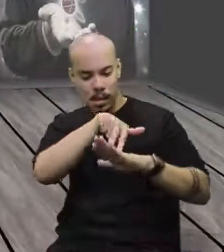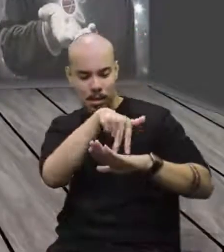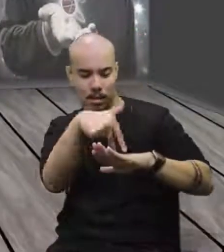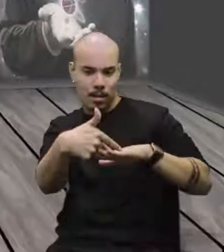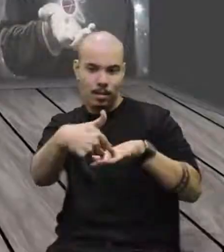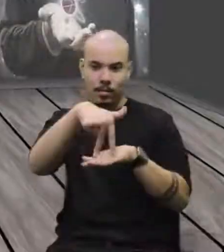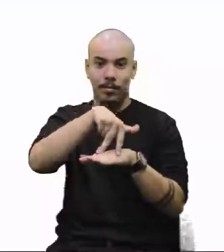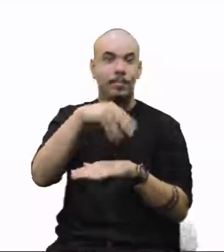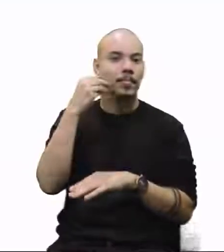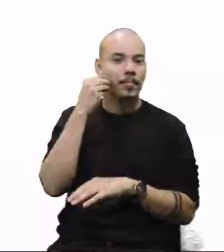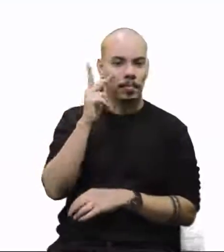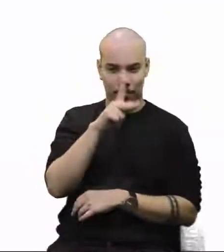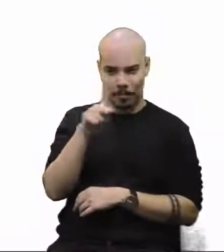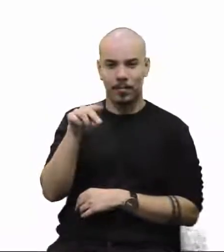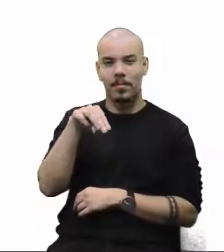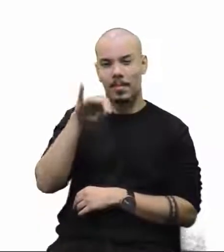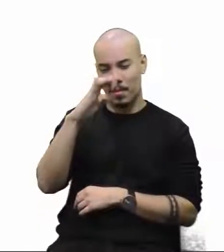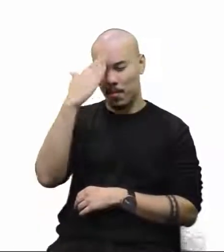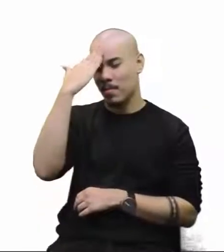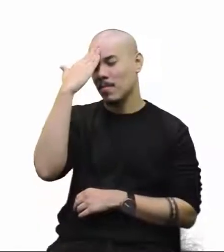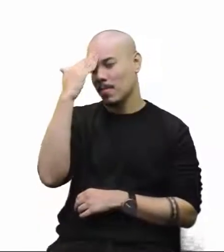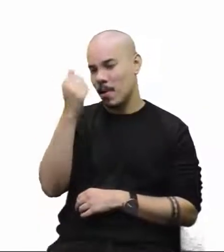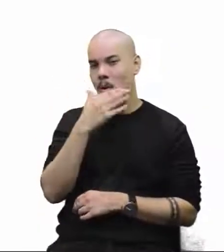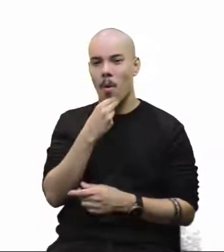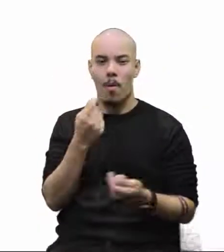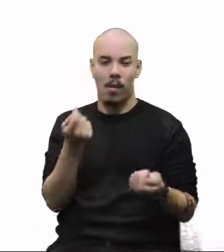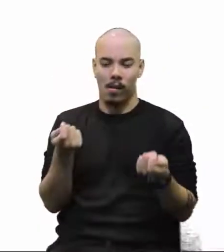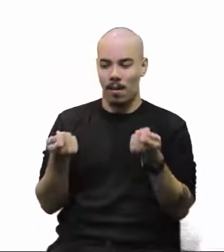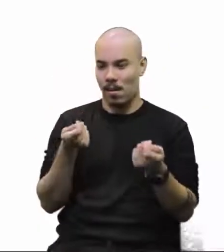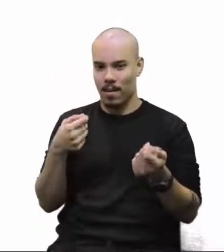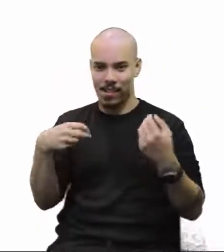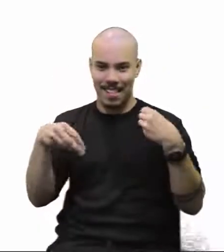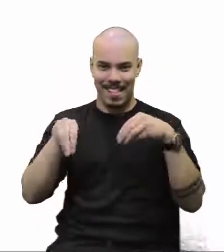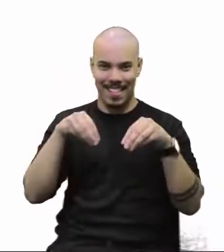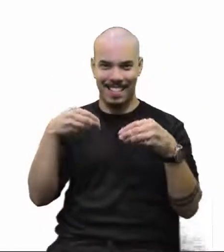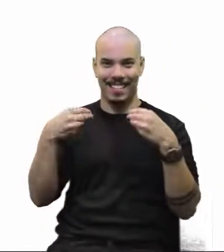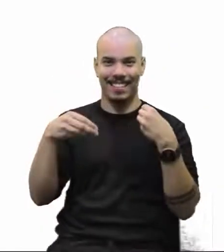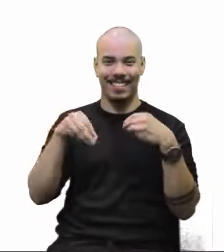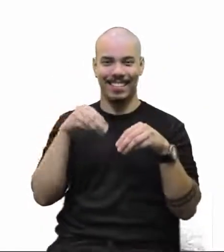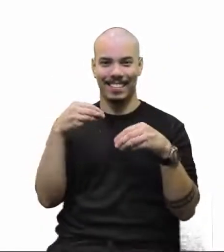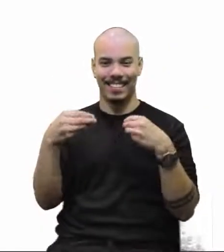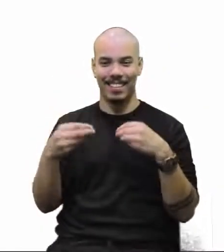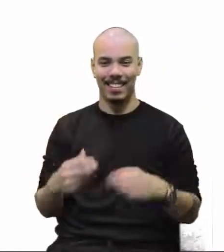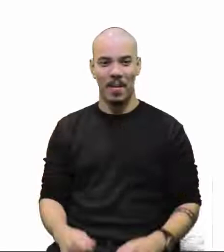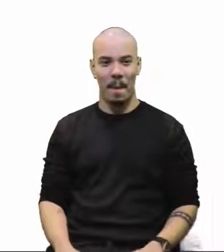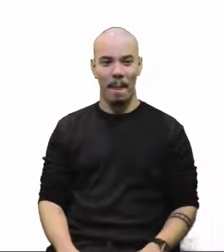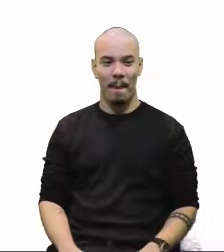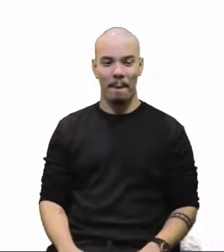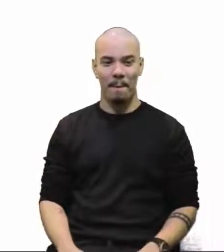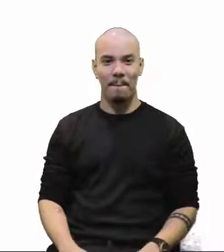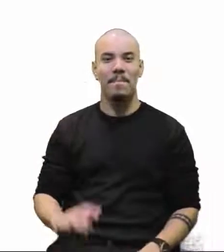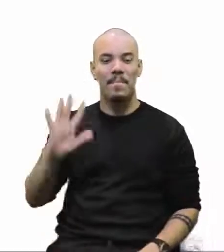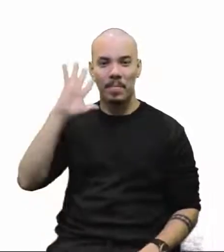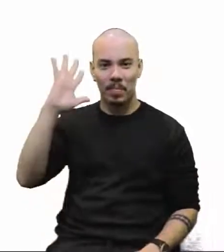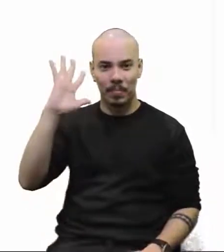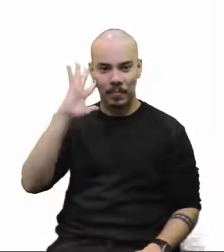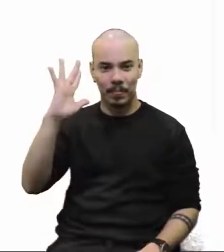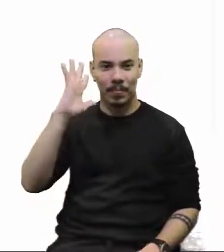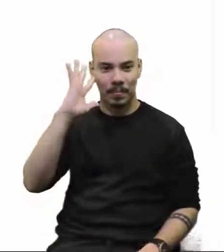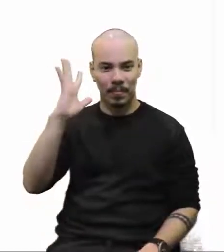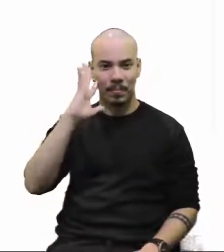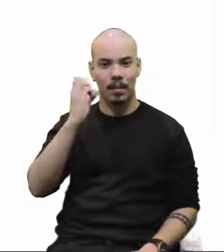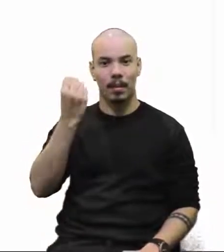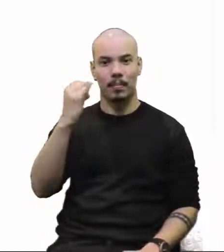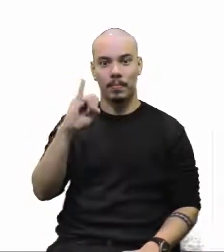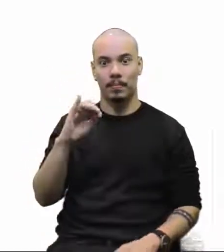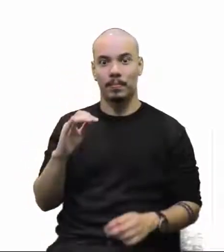Mac é bom nisso. Vamos lá, continuando. É todo travado, mas... Bom, então aí você imagina, ó, o que acontece? Se a